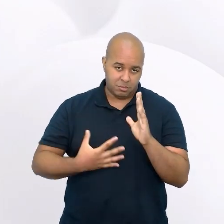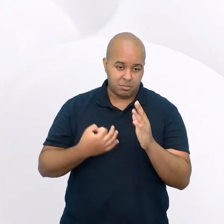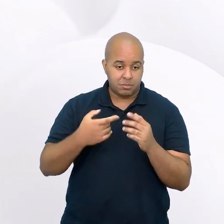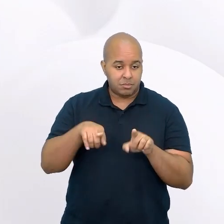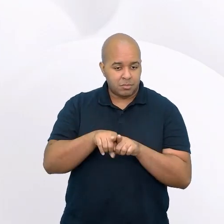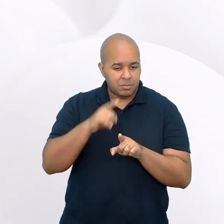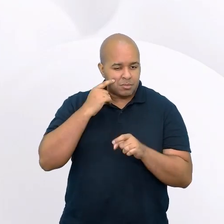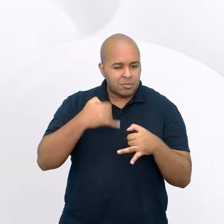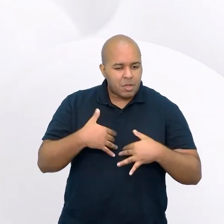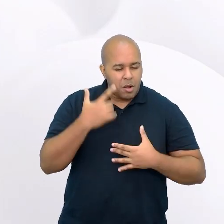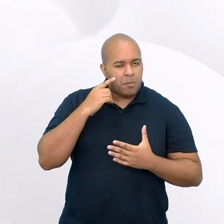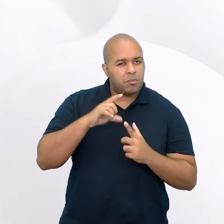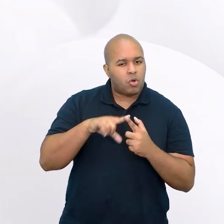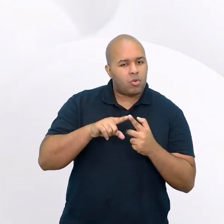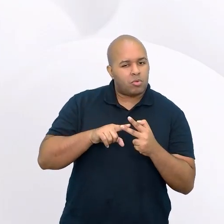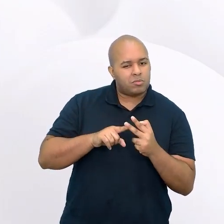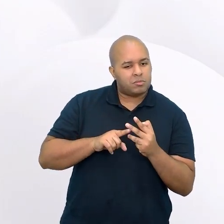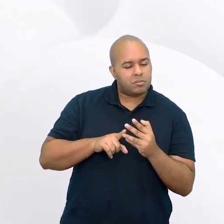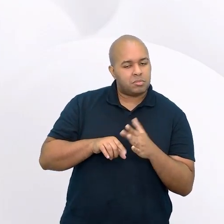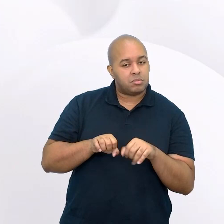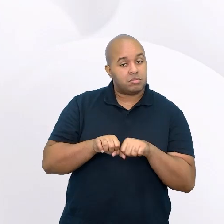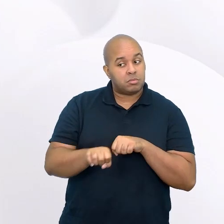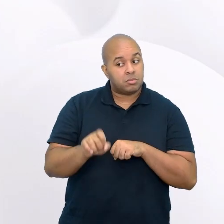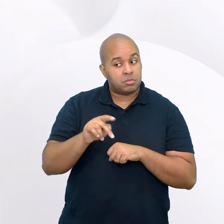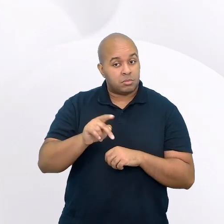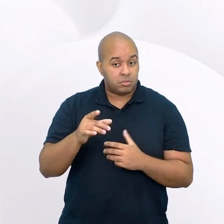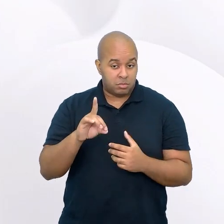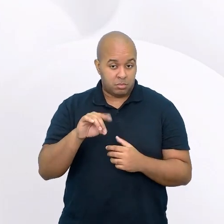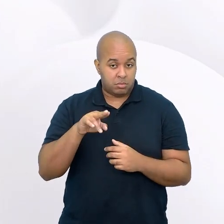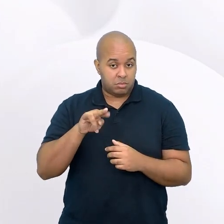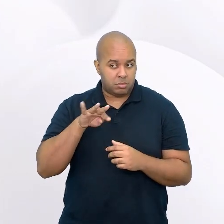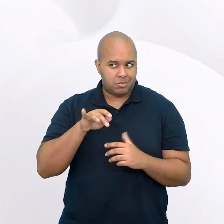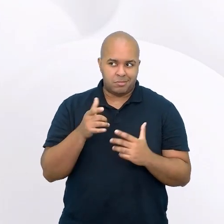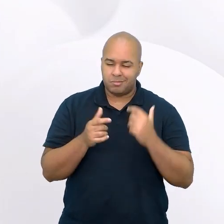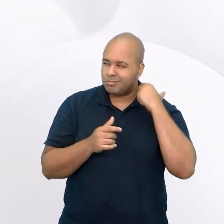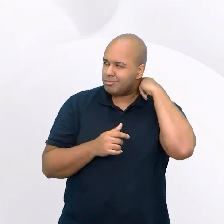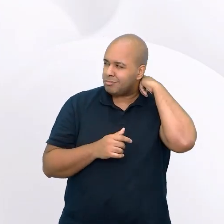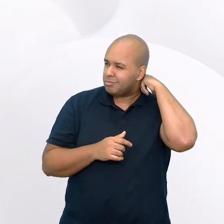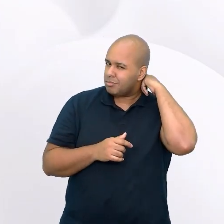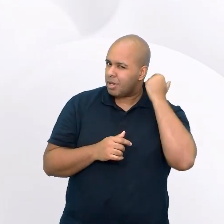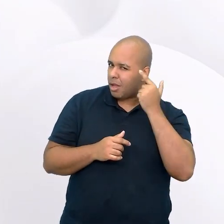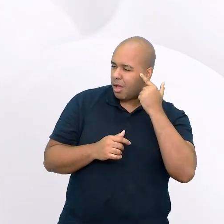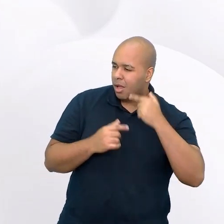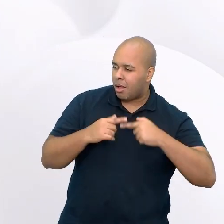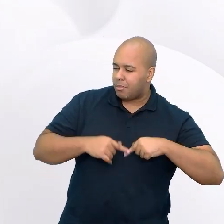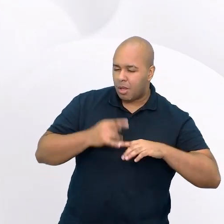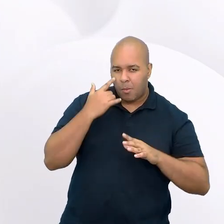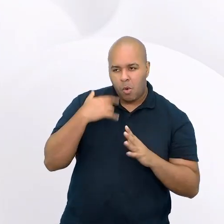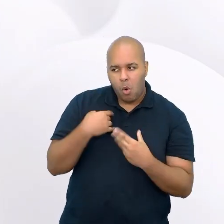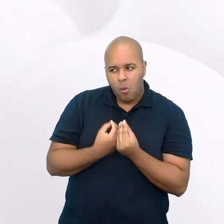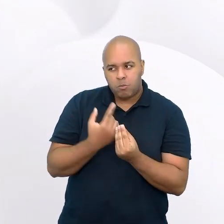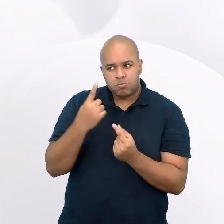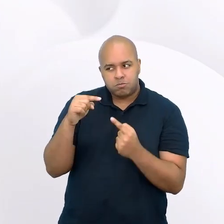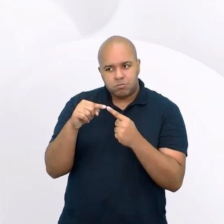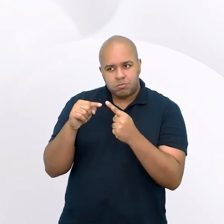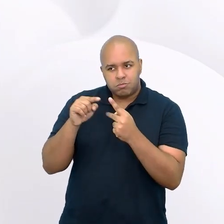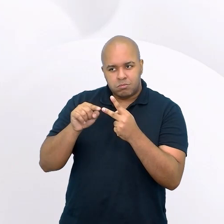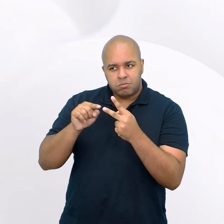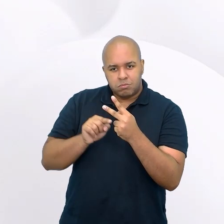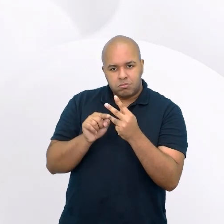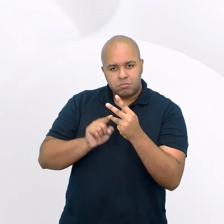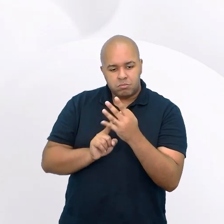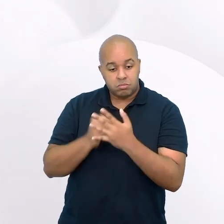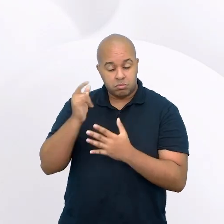dialogam lá com as competências da formação docente então elas estão aí relacionadas né uma vez que essa busca